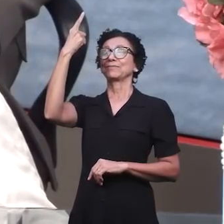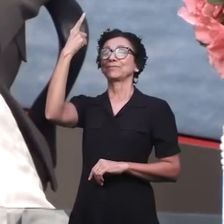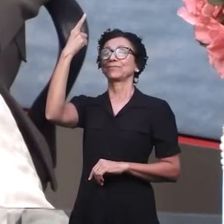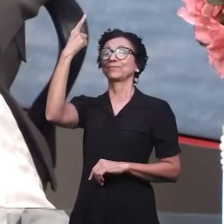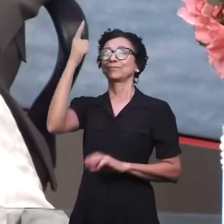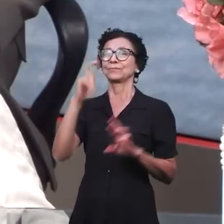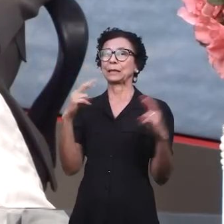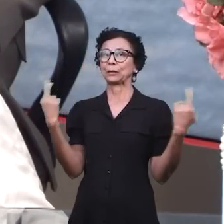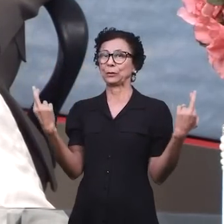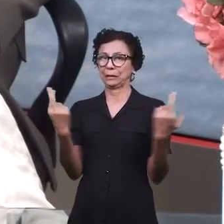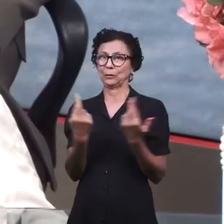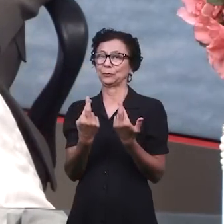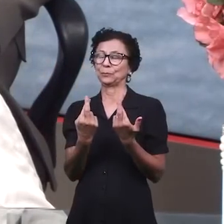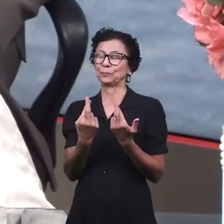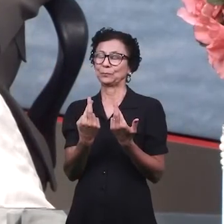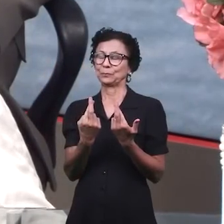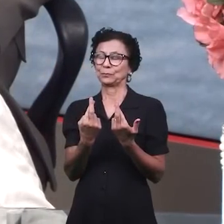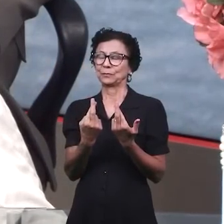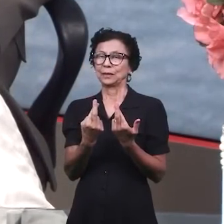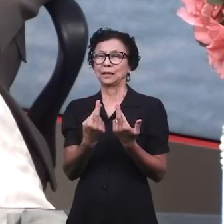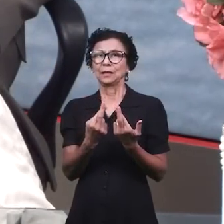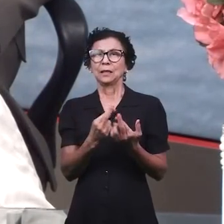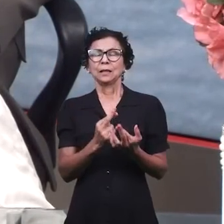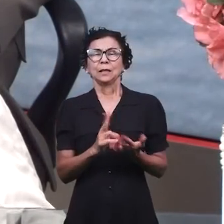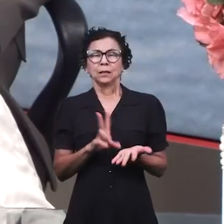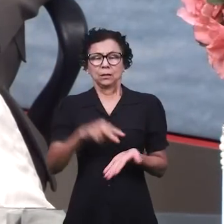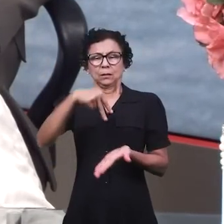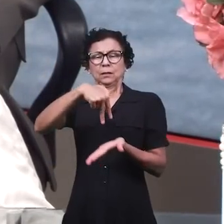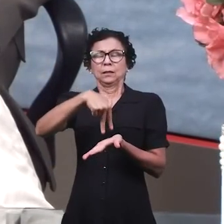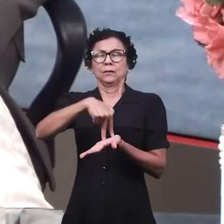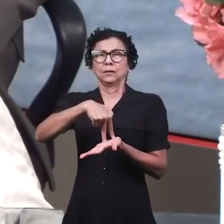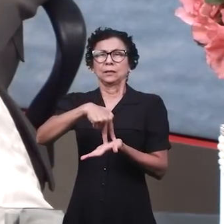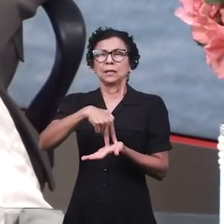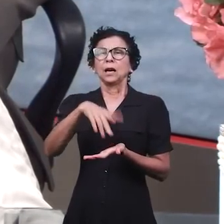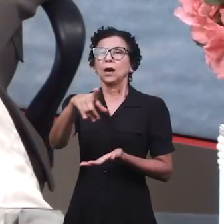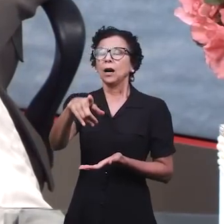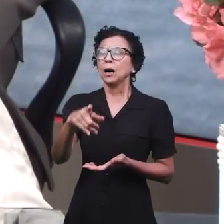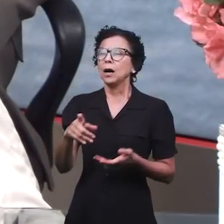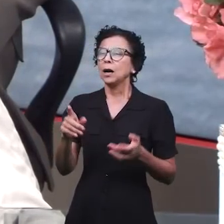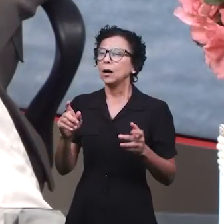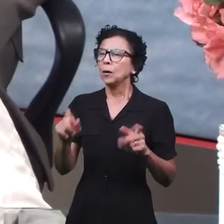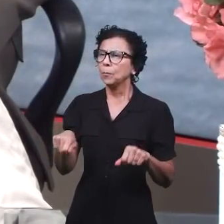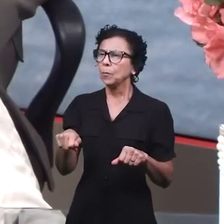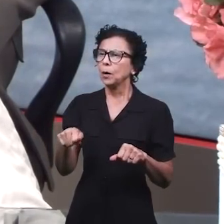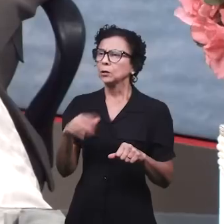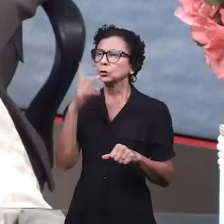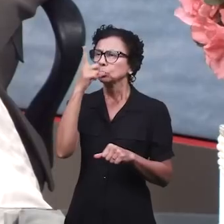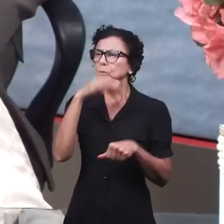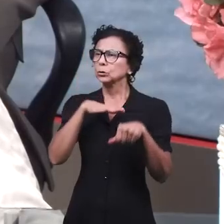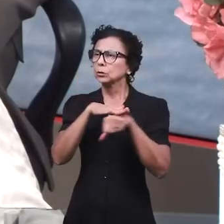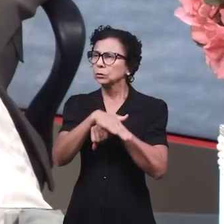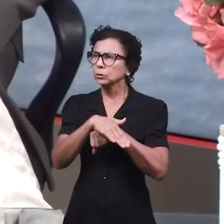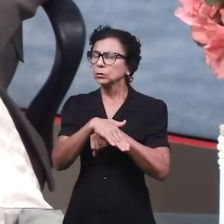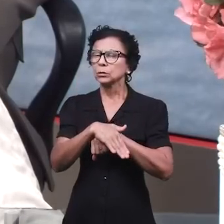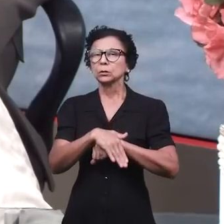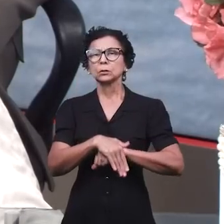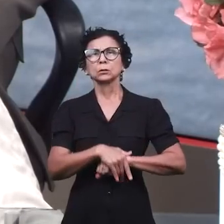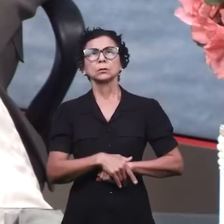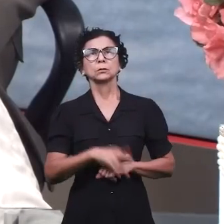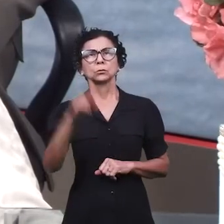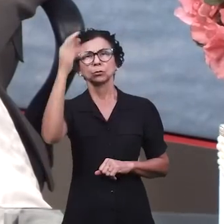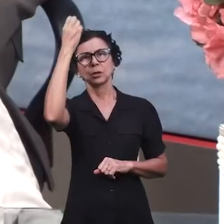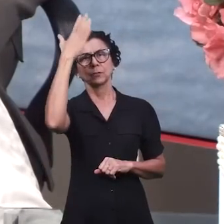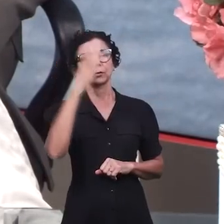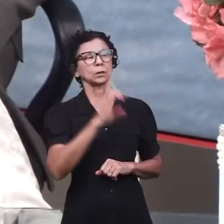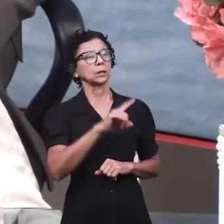era uma vigília, surgiu essa revelação, eu levantei, eu tinha uma ideia. Eu falei, esse culto é no domingo à noite. Aí o senhor disse, não é